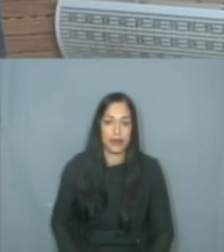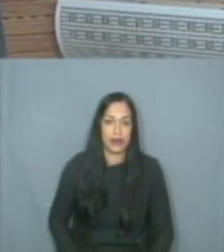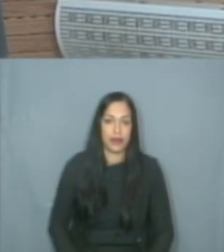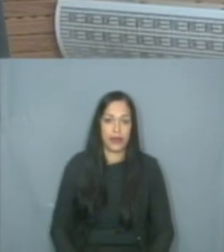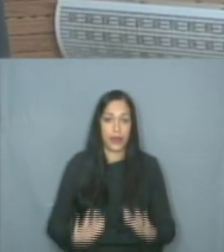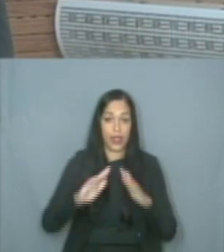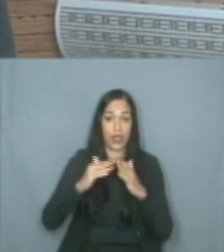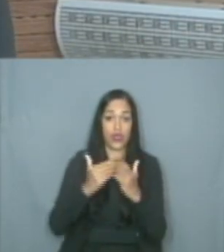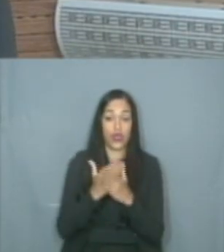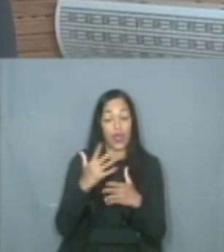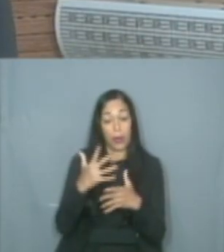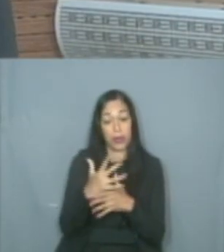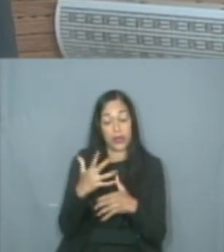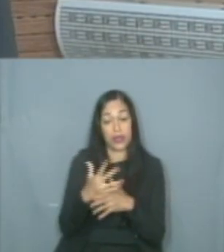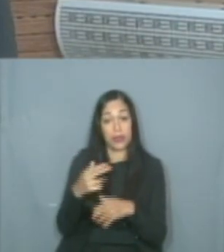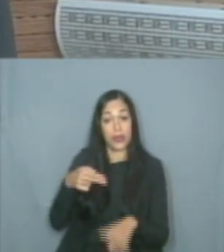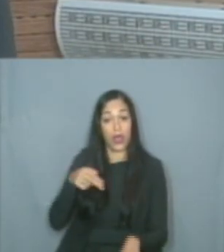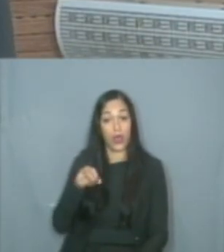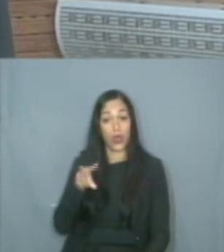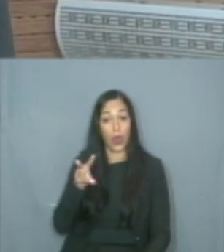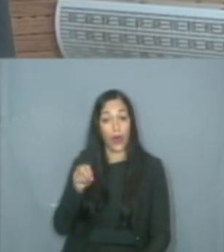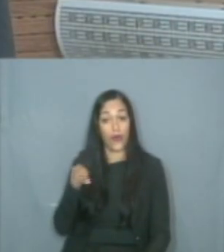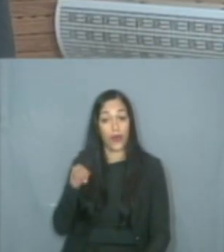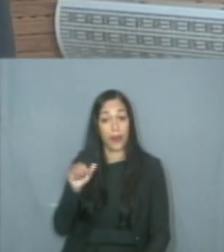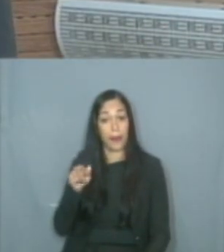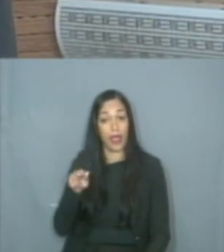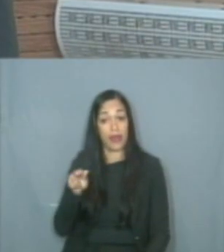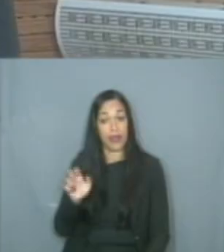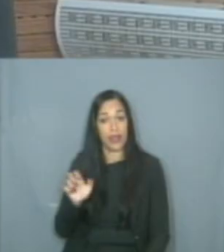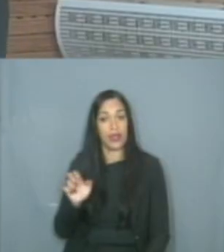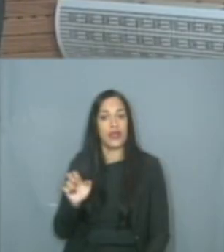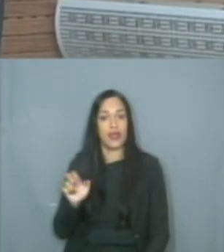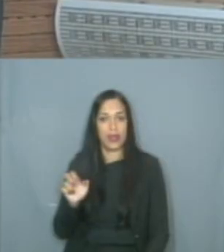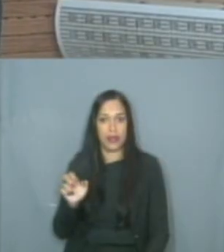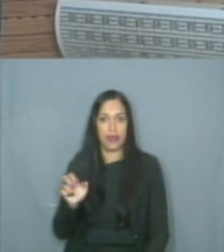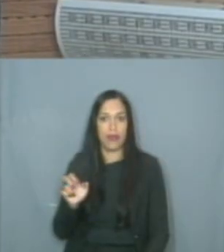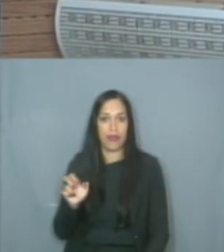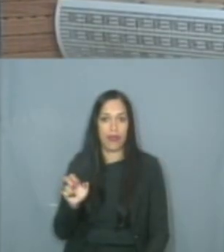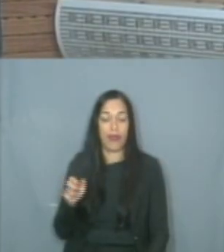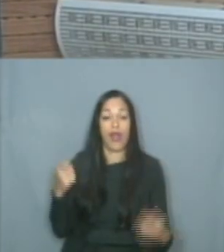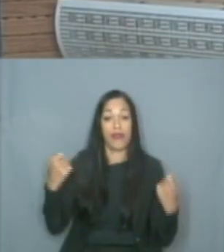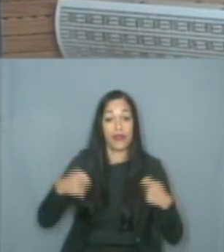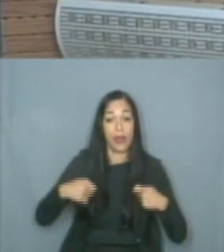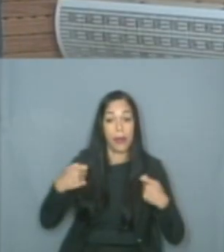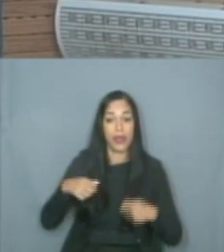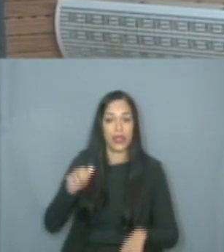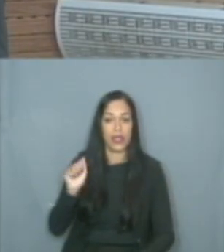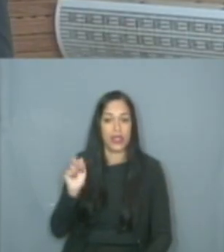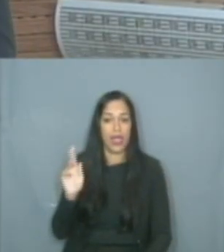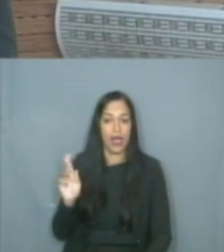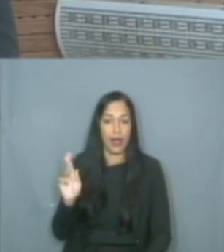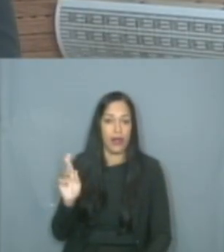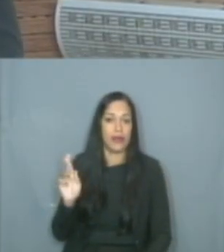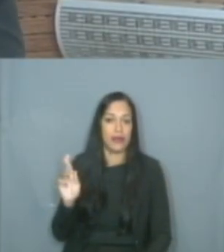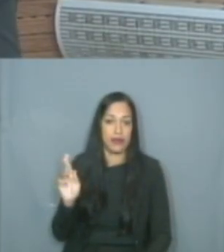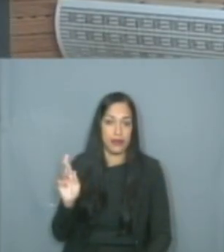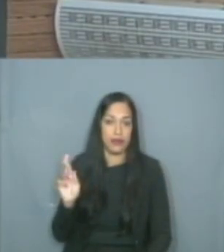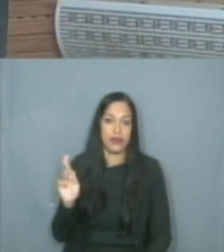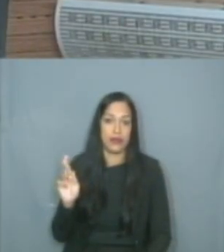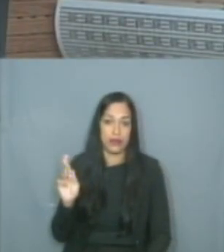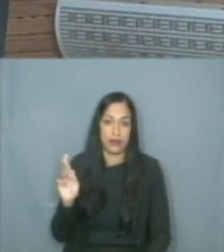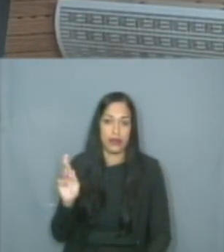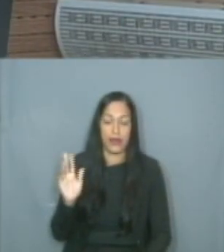Mangue, a demanda já foi a questão de ar-condicionado. Então, nós colocamos aqui para